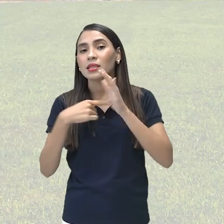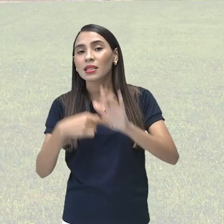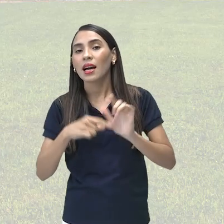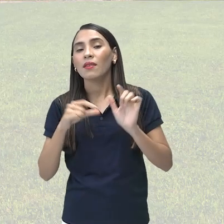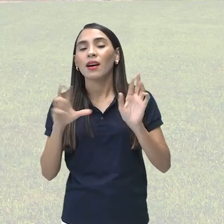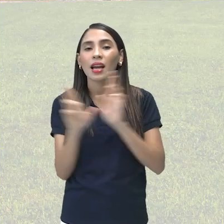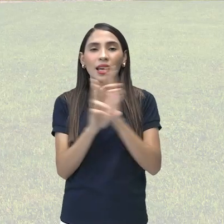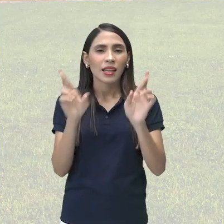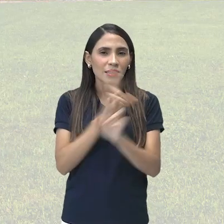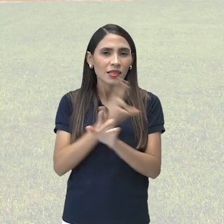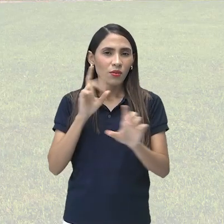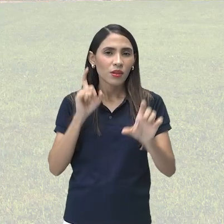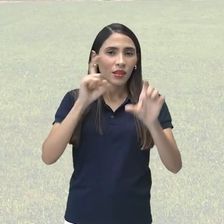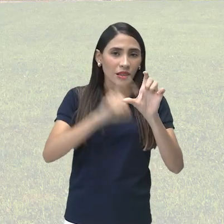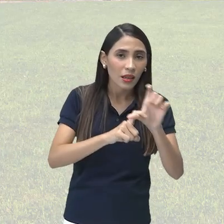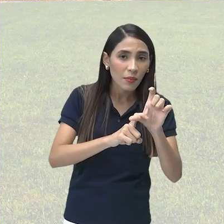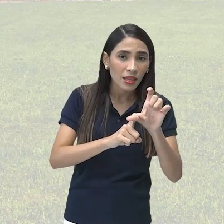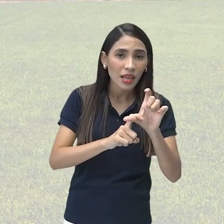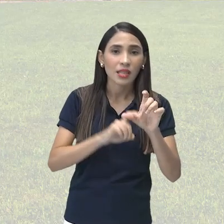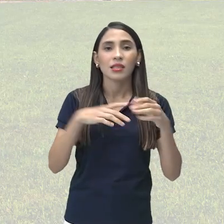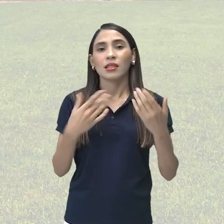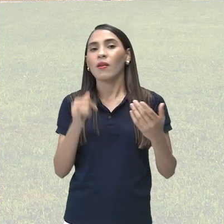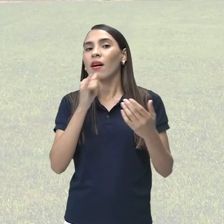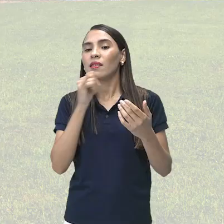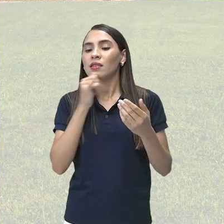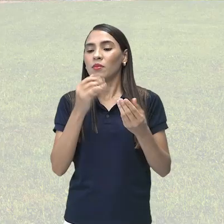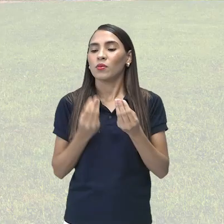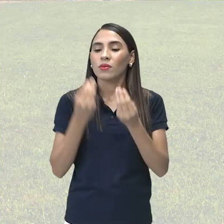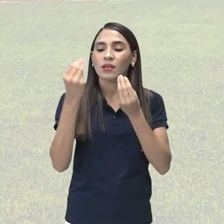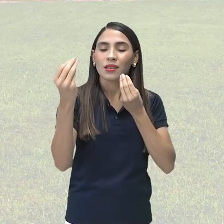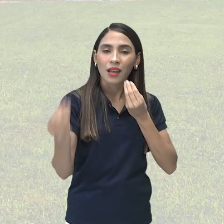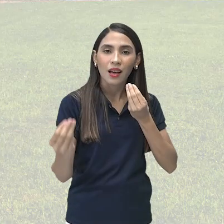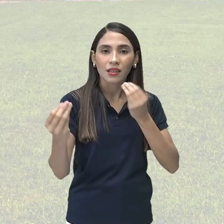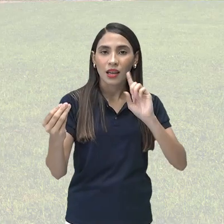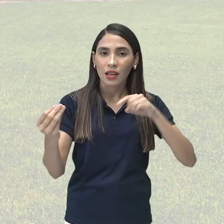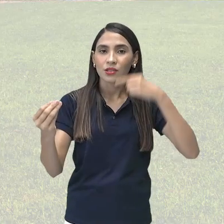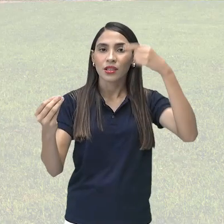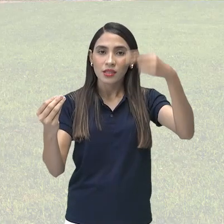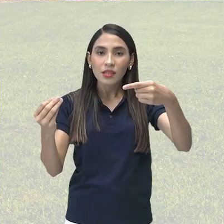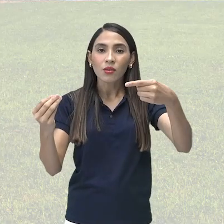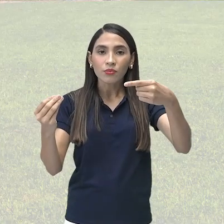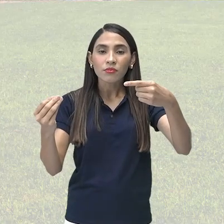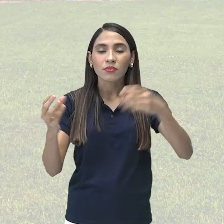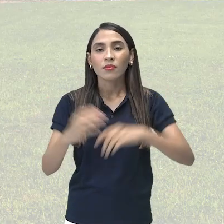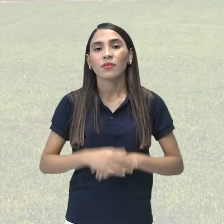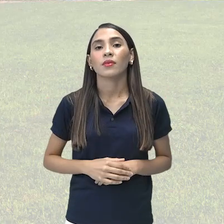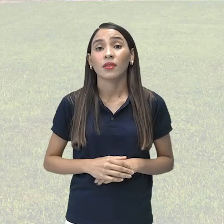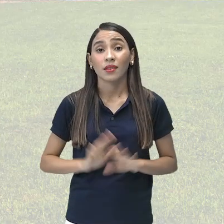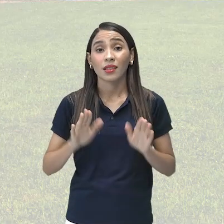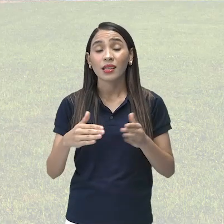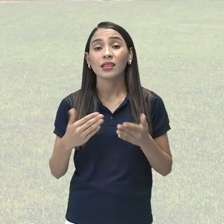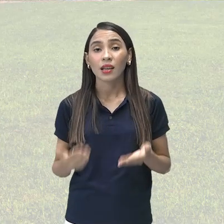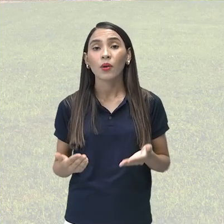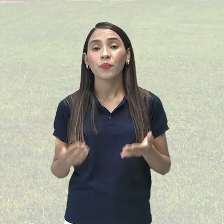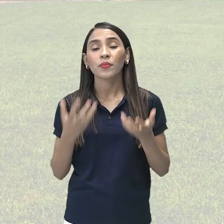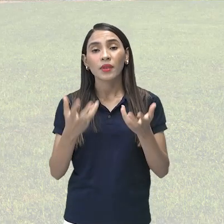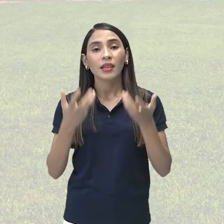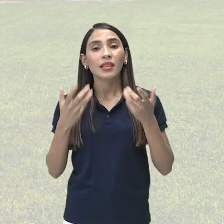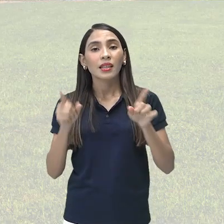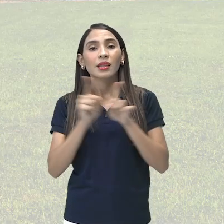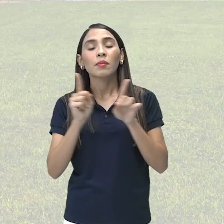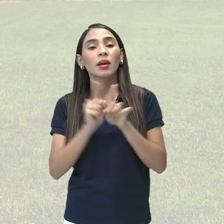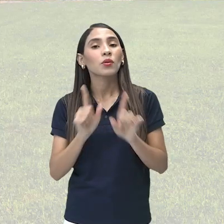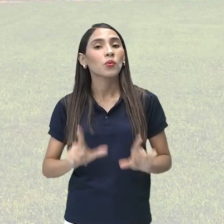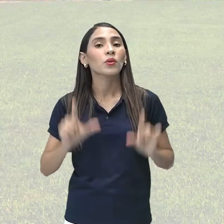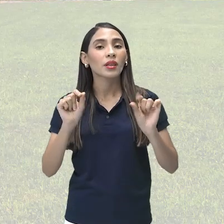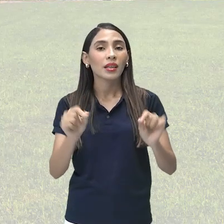alguma relação de dependência ao serem transmitidas às gerações seguintes. Então, ele quis o